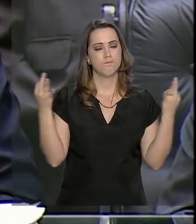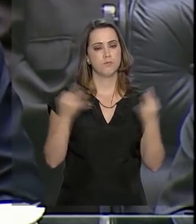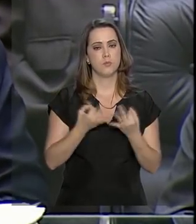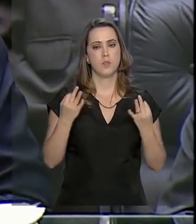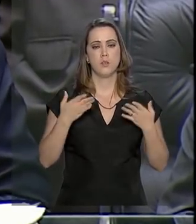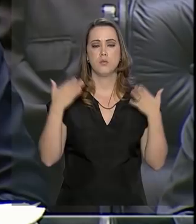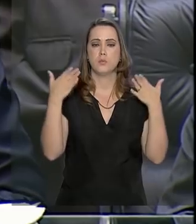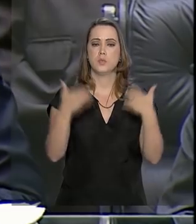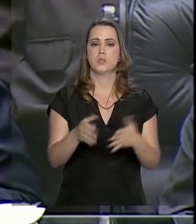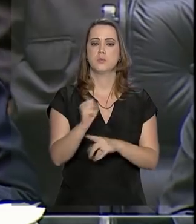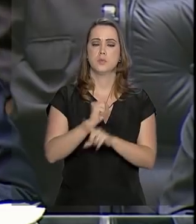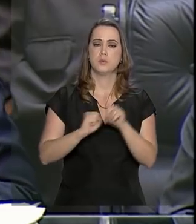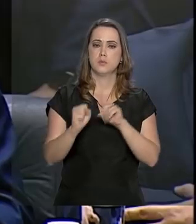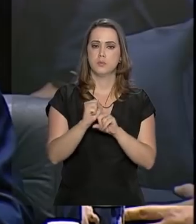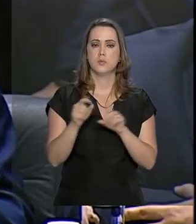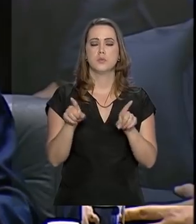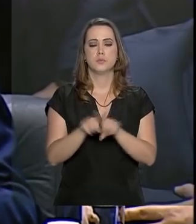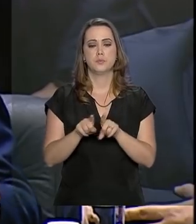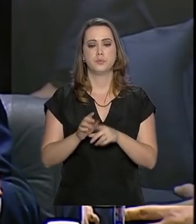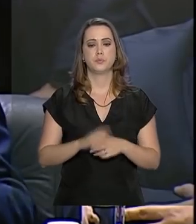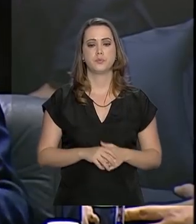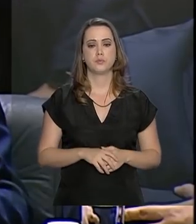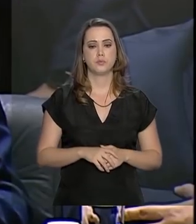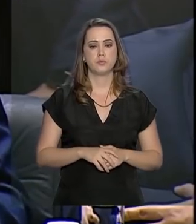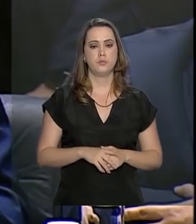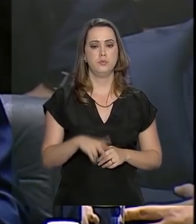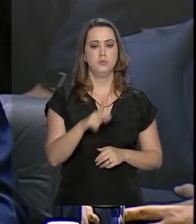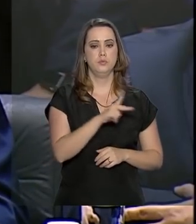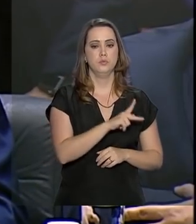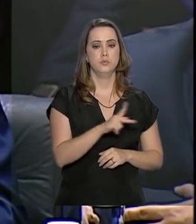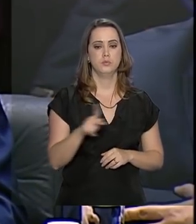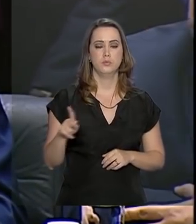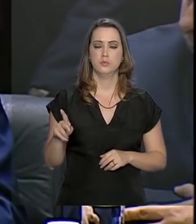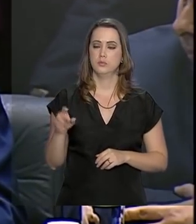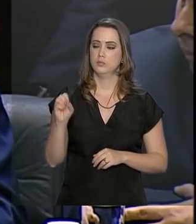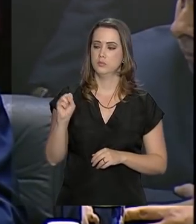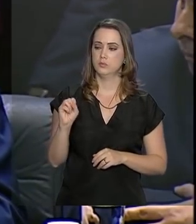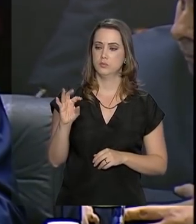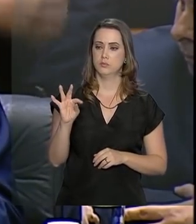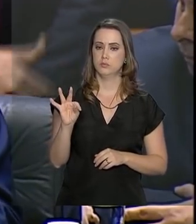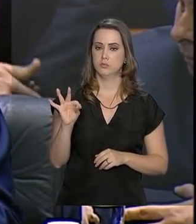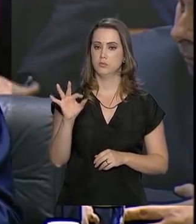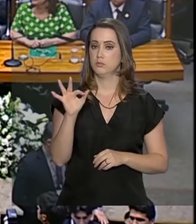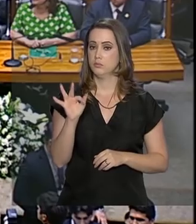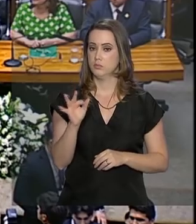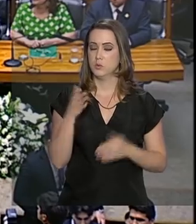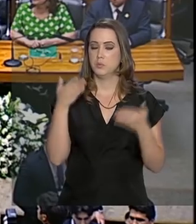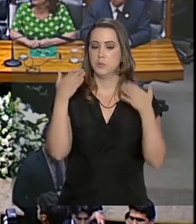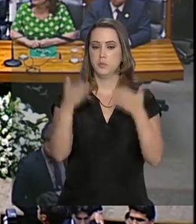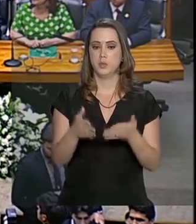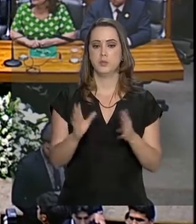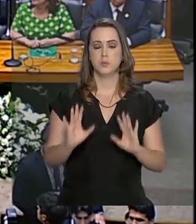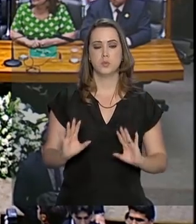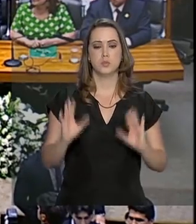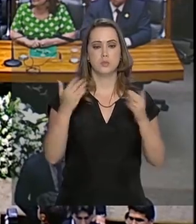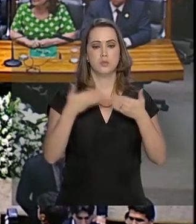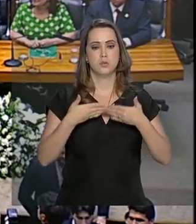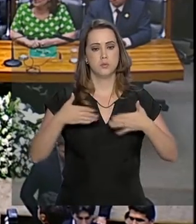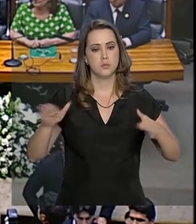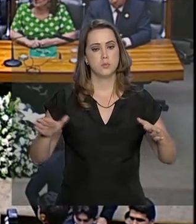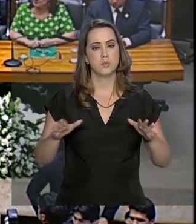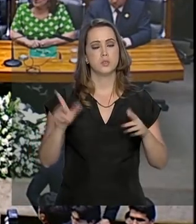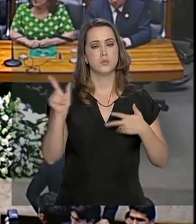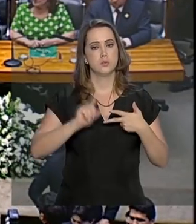efetiva participação popular. O presidente do Supremo Tribunal Federal também participou da solenidade de abertura do